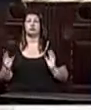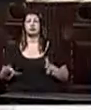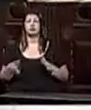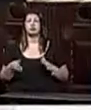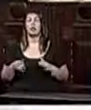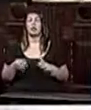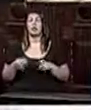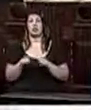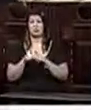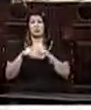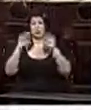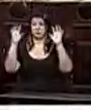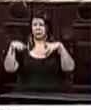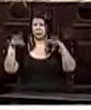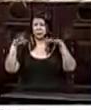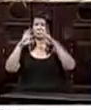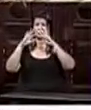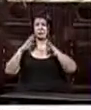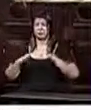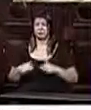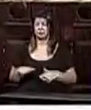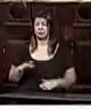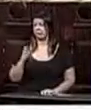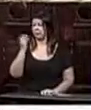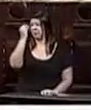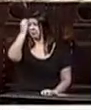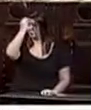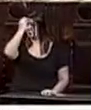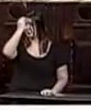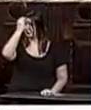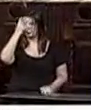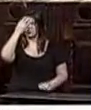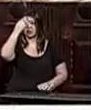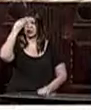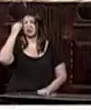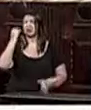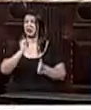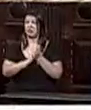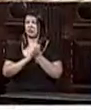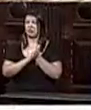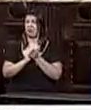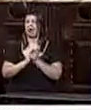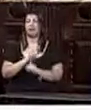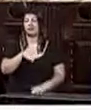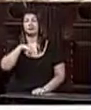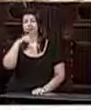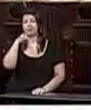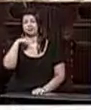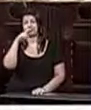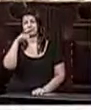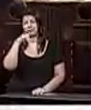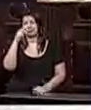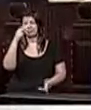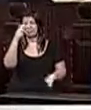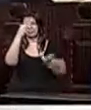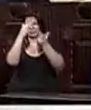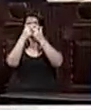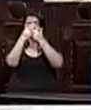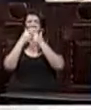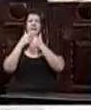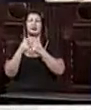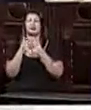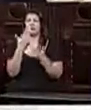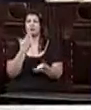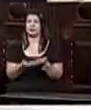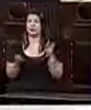de uma tragédia inapagável na memória dessas pessoas, que perderam tudo, inclusive